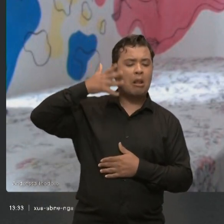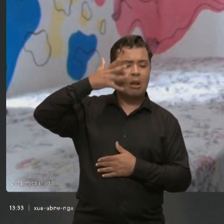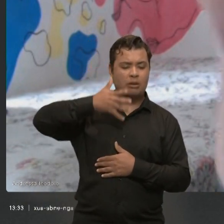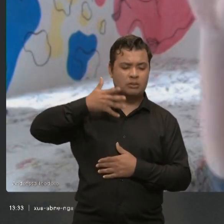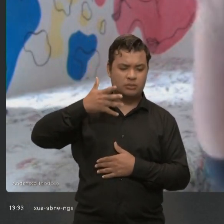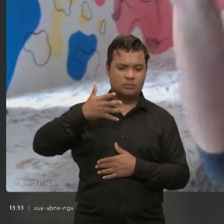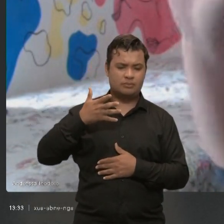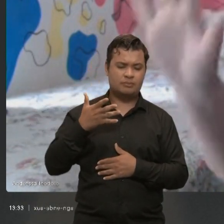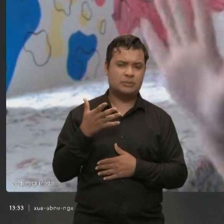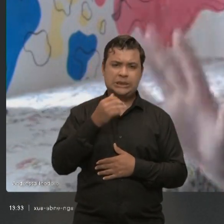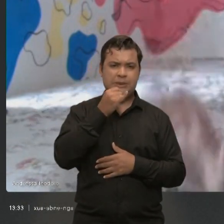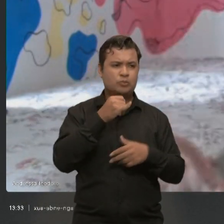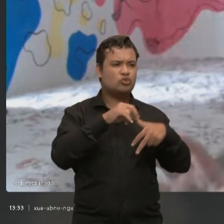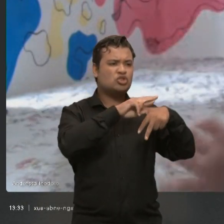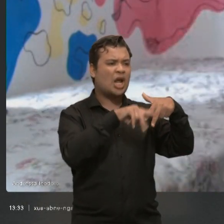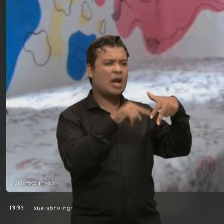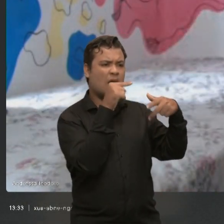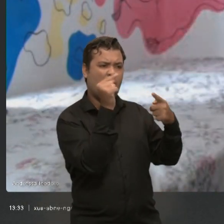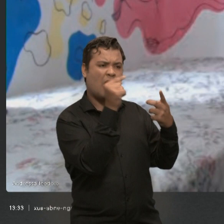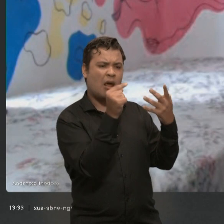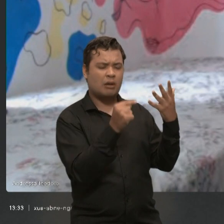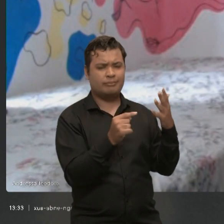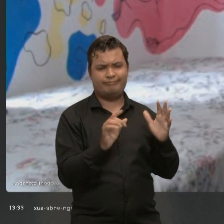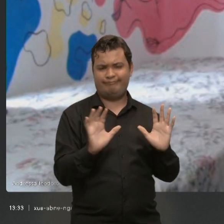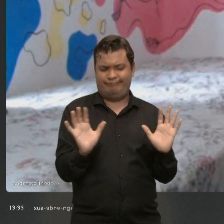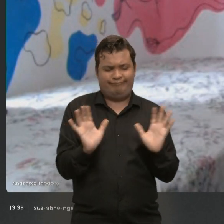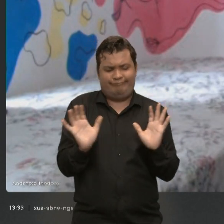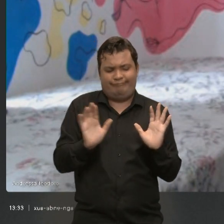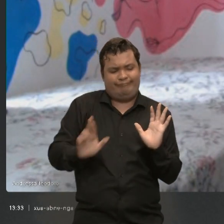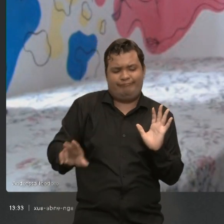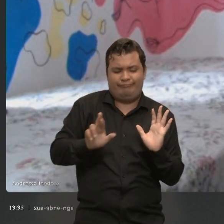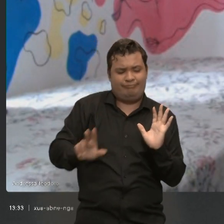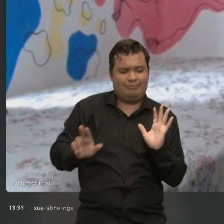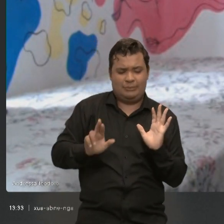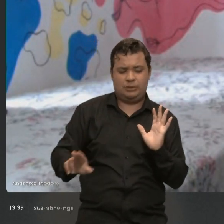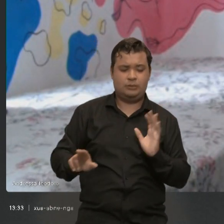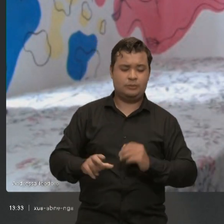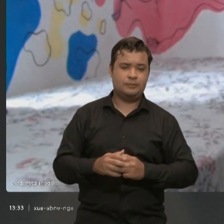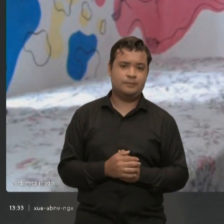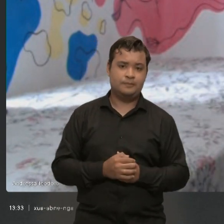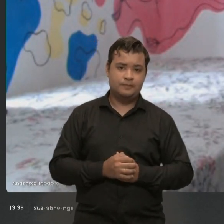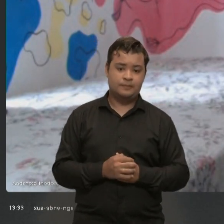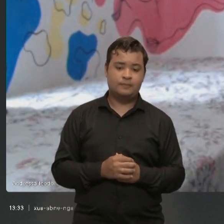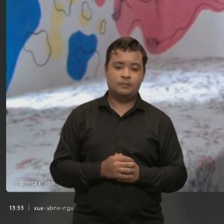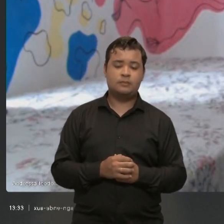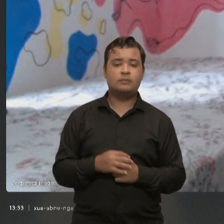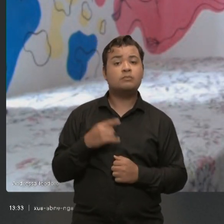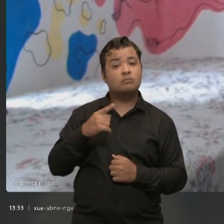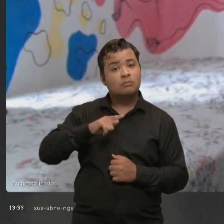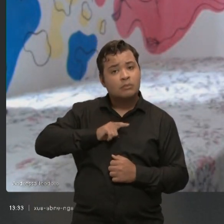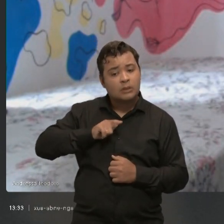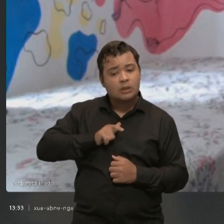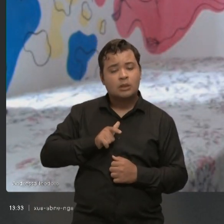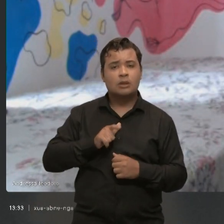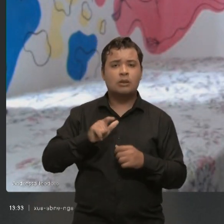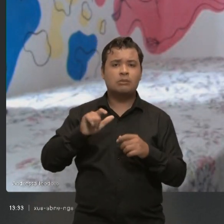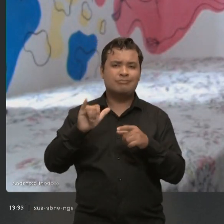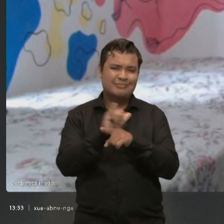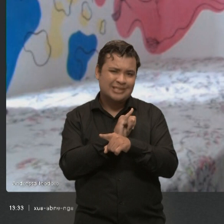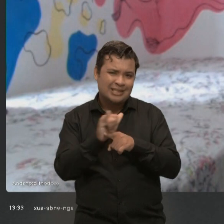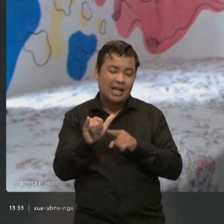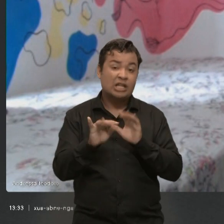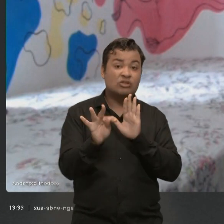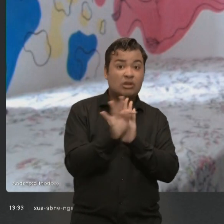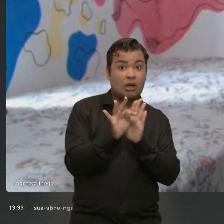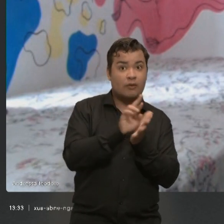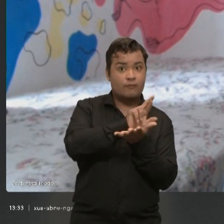exemplo, gênero é isso, isso, isso e isso. Não, a gente se utiliza de variadas técnicas de